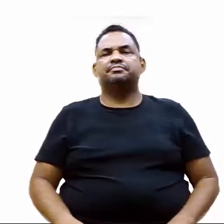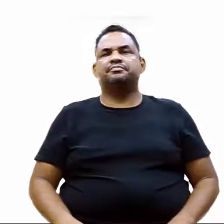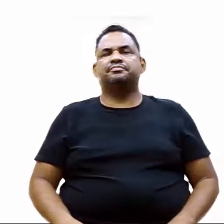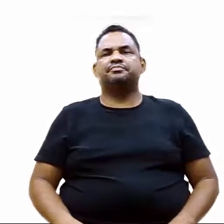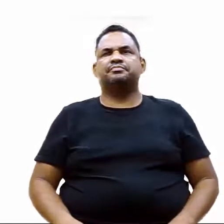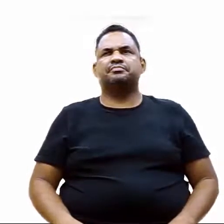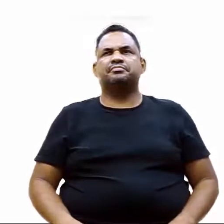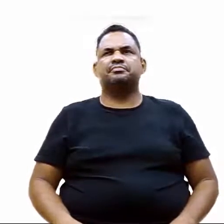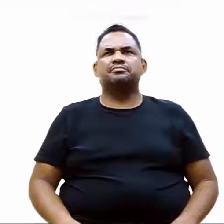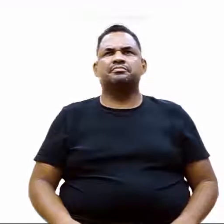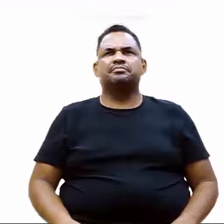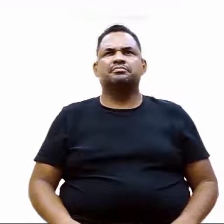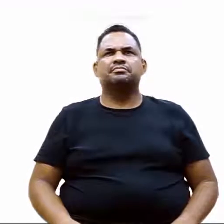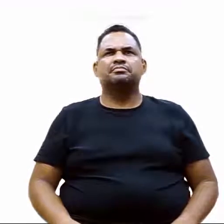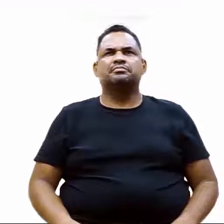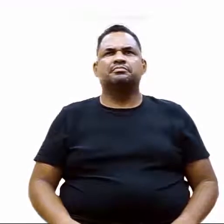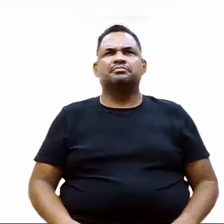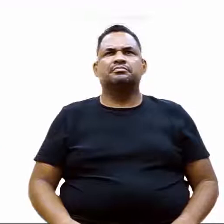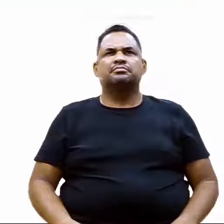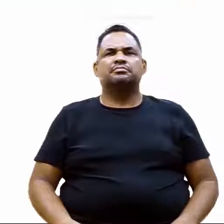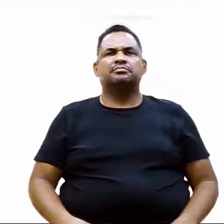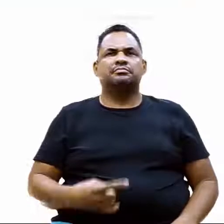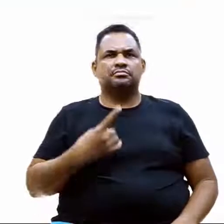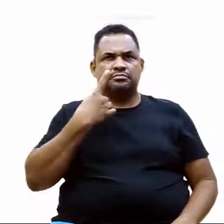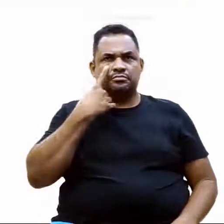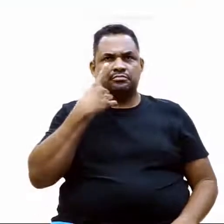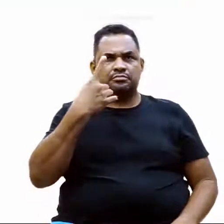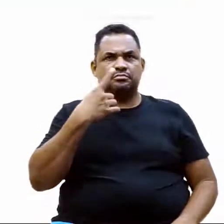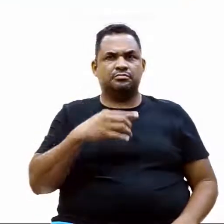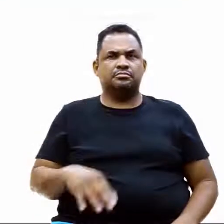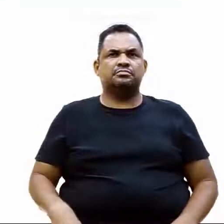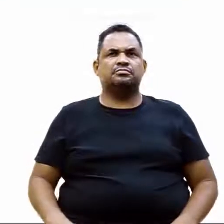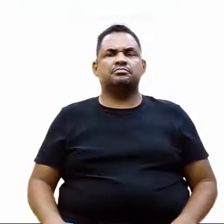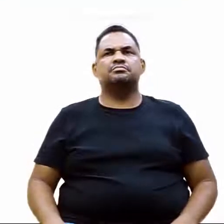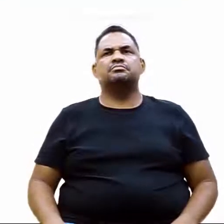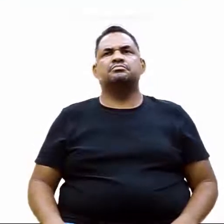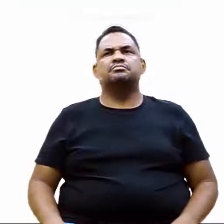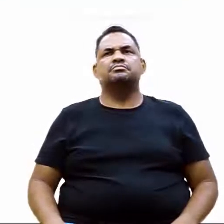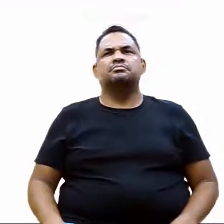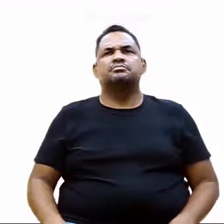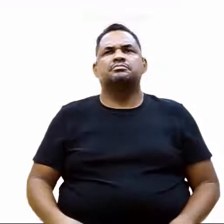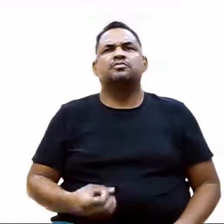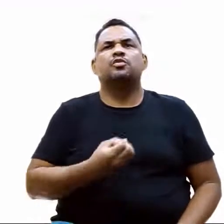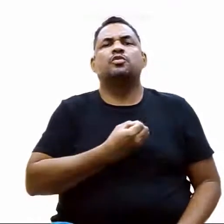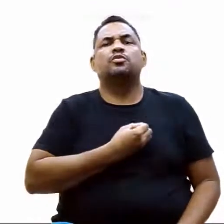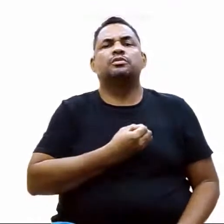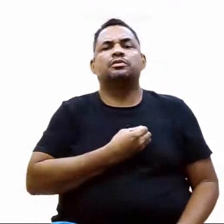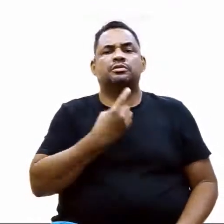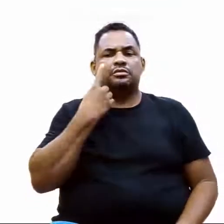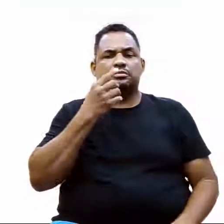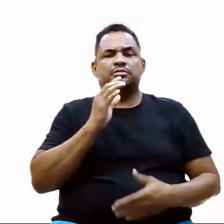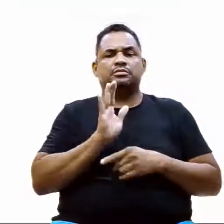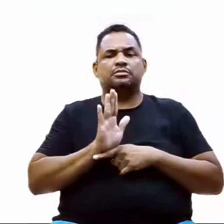assim? Vamos dar uma olhadinha agora para quantificar através de números, que ajuda a você, com